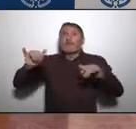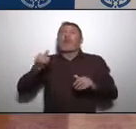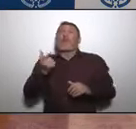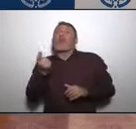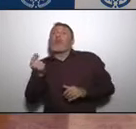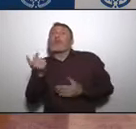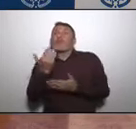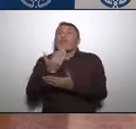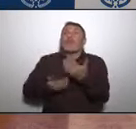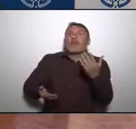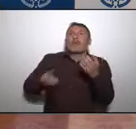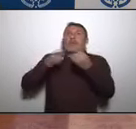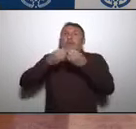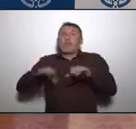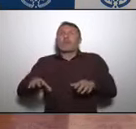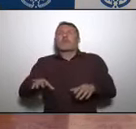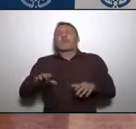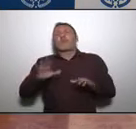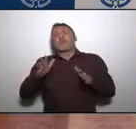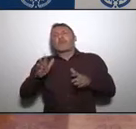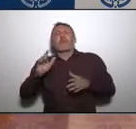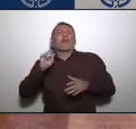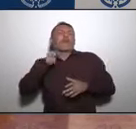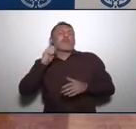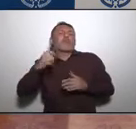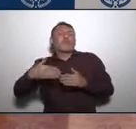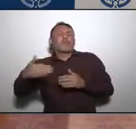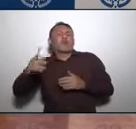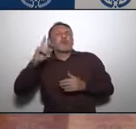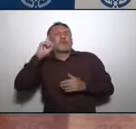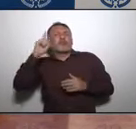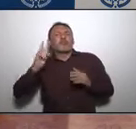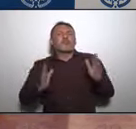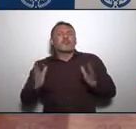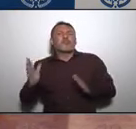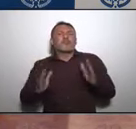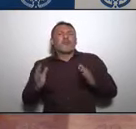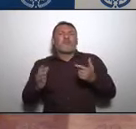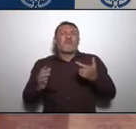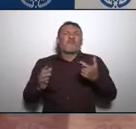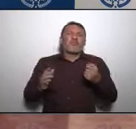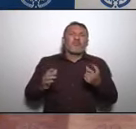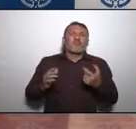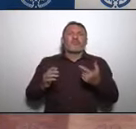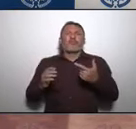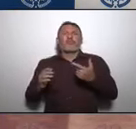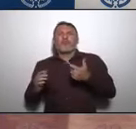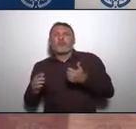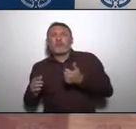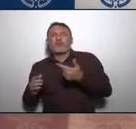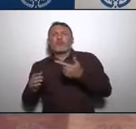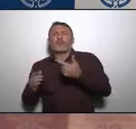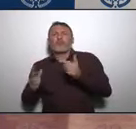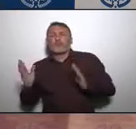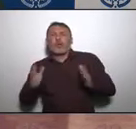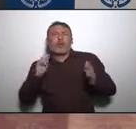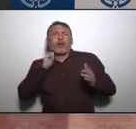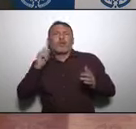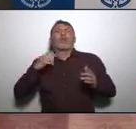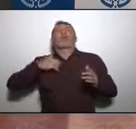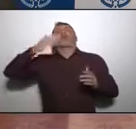dia 20, 20 e poucos do dia do mês de abril, né, para a gente ter uma noção. Estamos